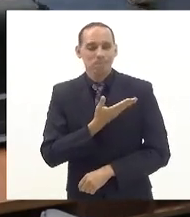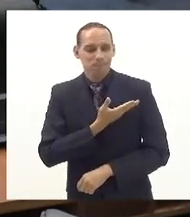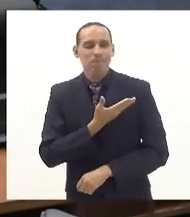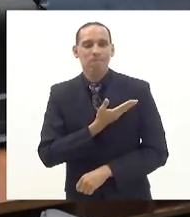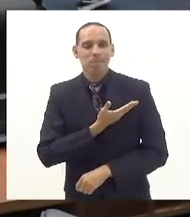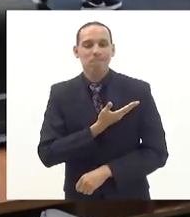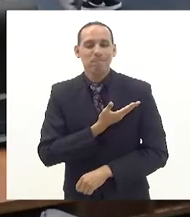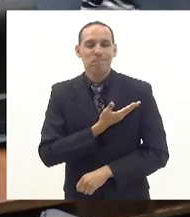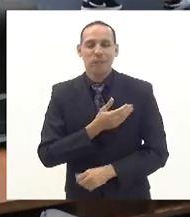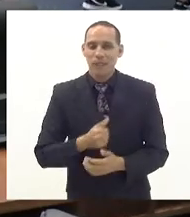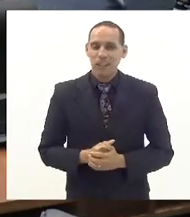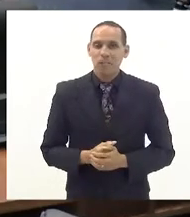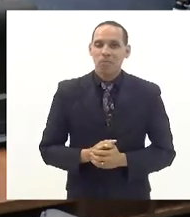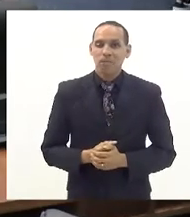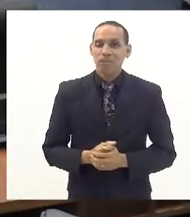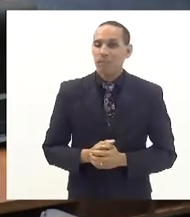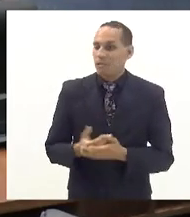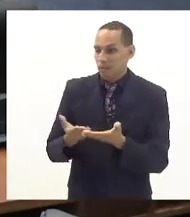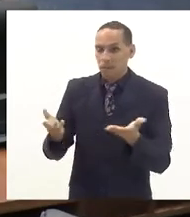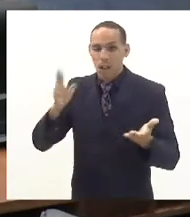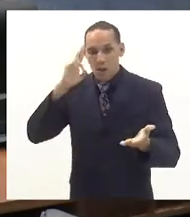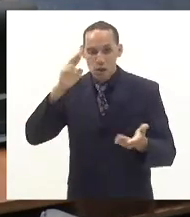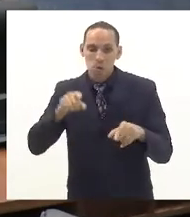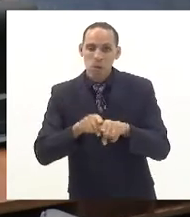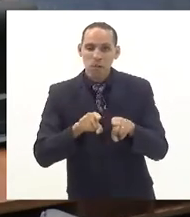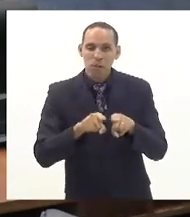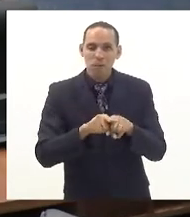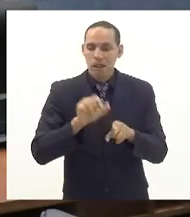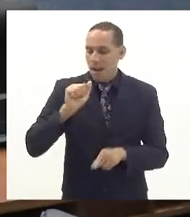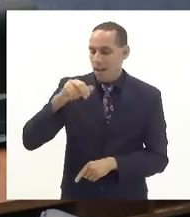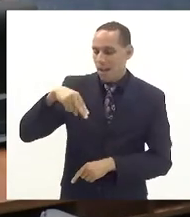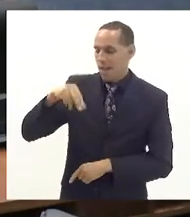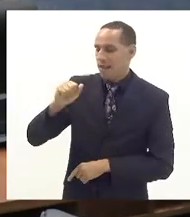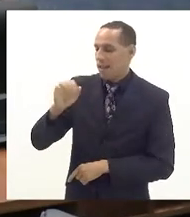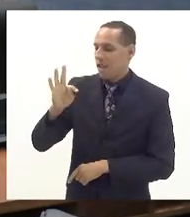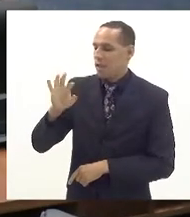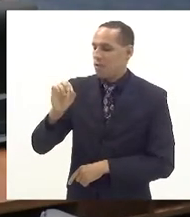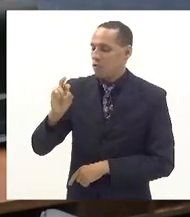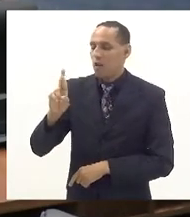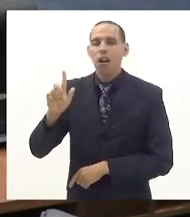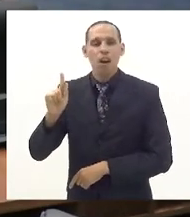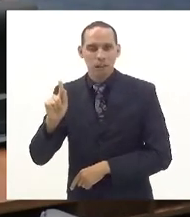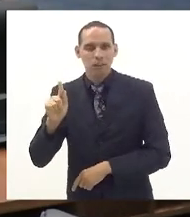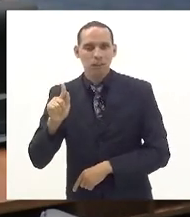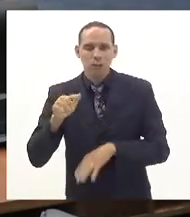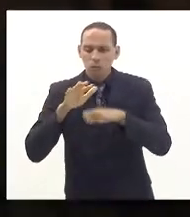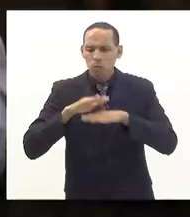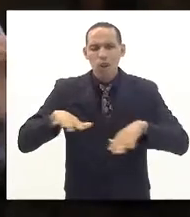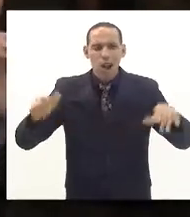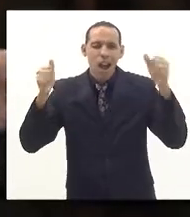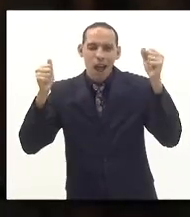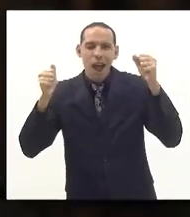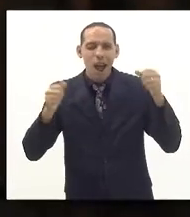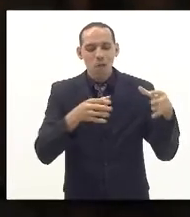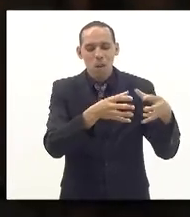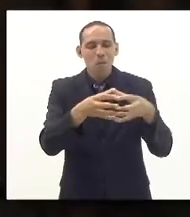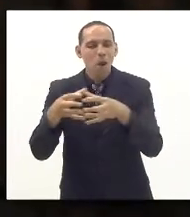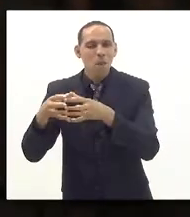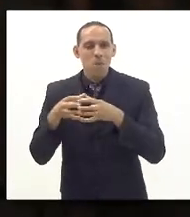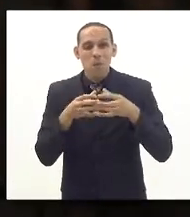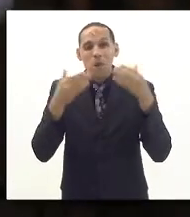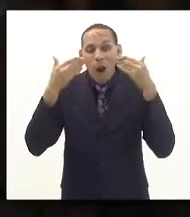prestigiosas autoridades, e também a Natorg e todas as torcidas organizadas, que estão aqui dando uma amostra,